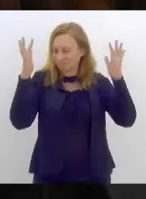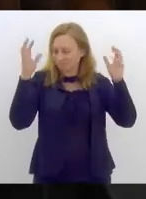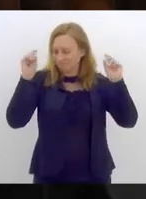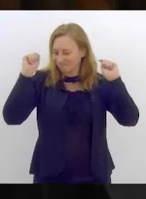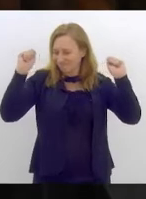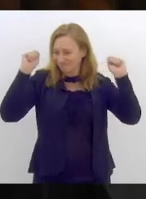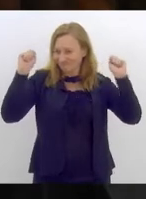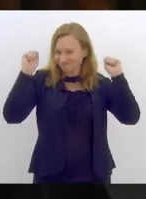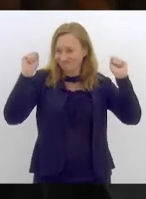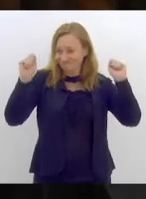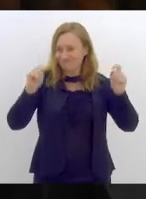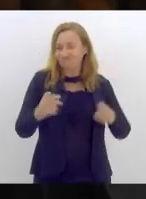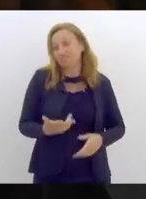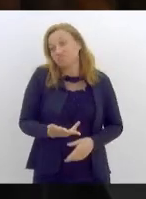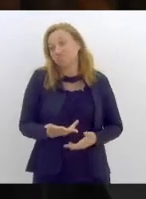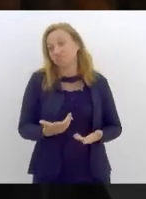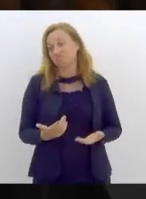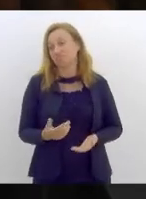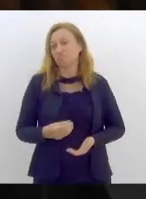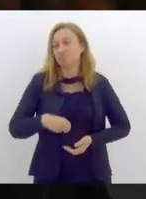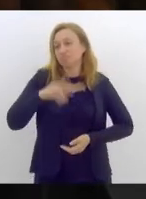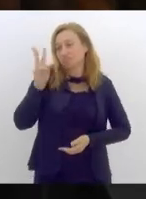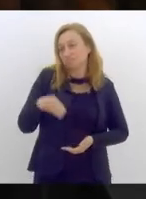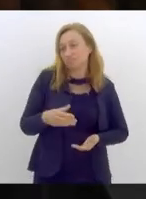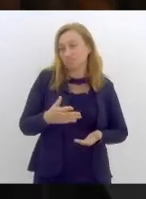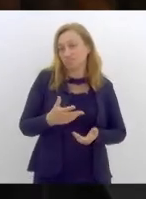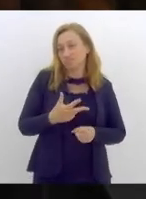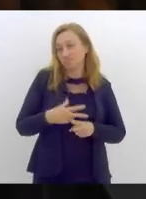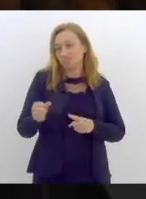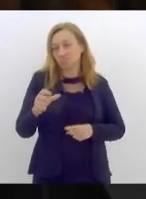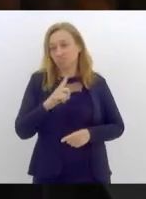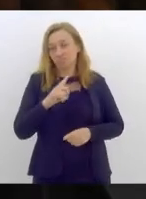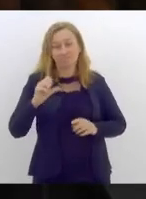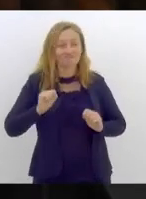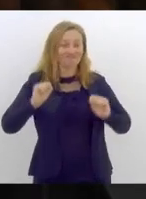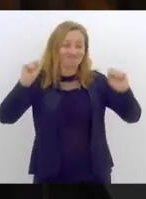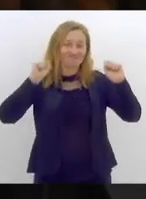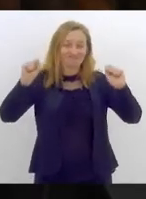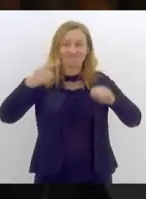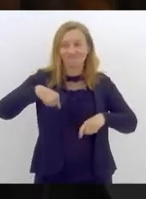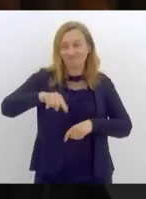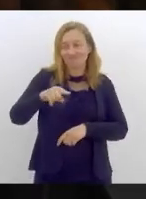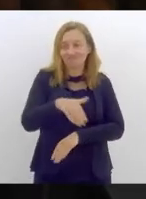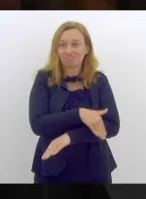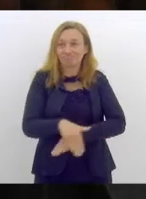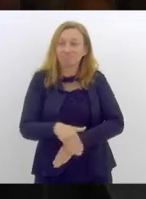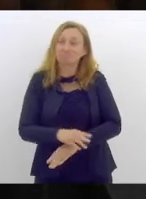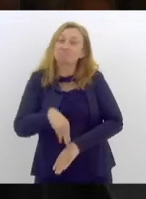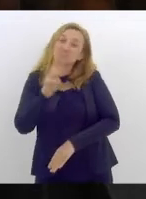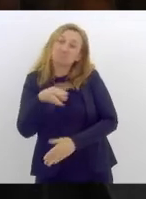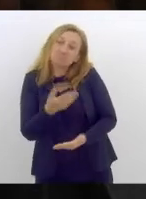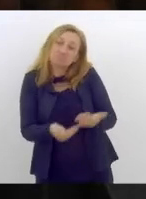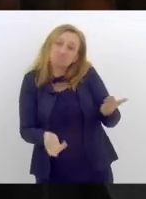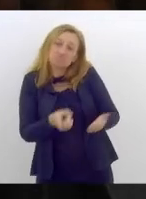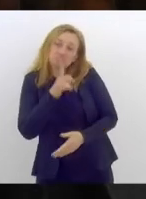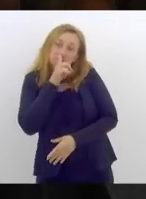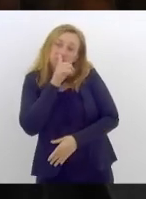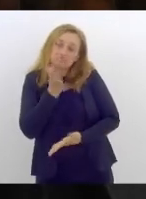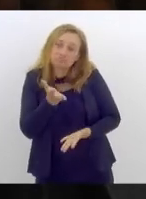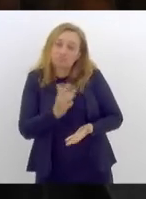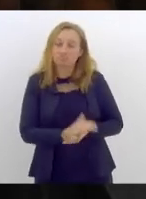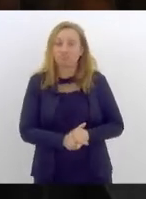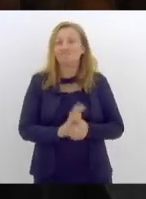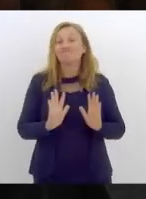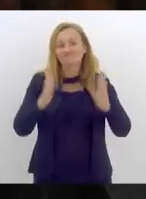comemora e quem perde fica quieto é isso a festa da